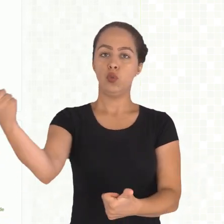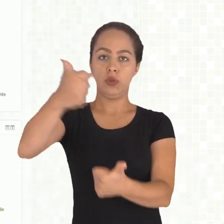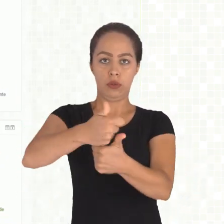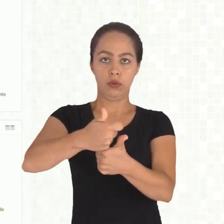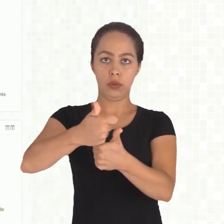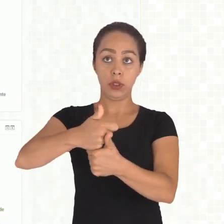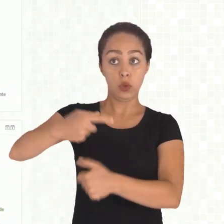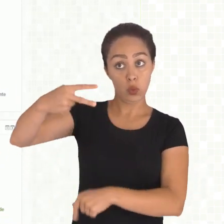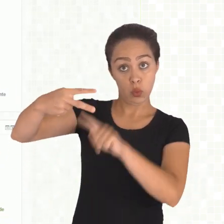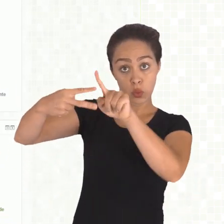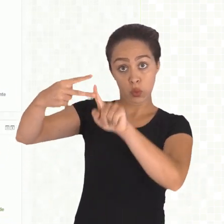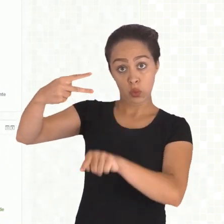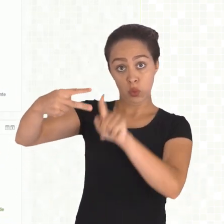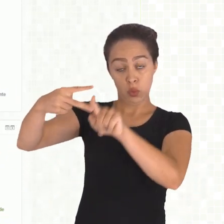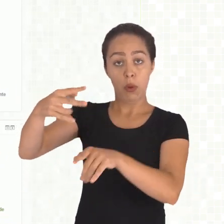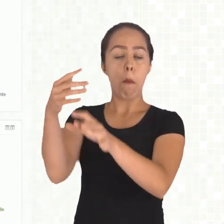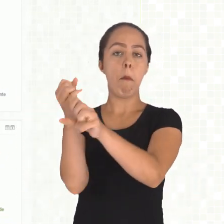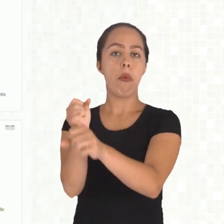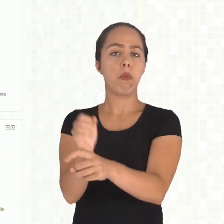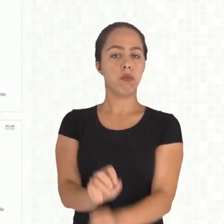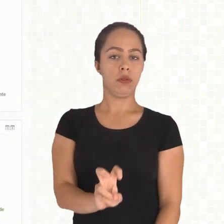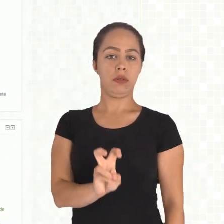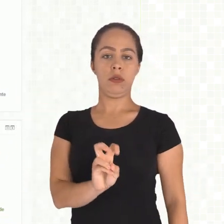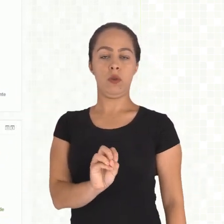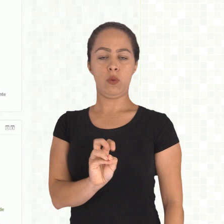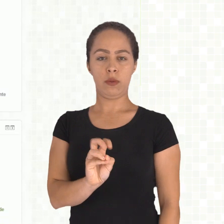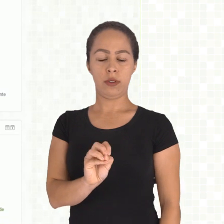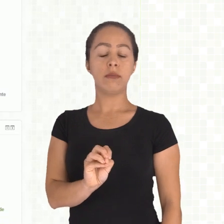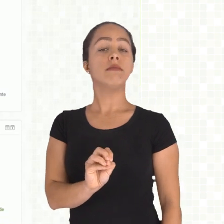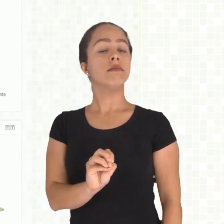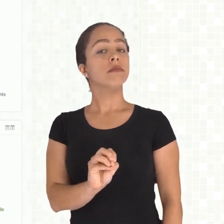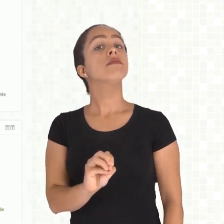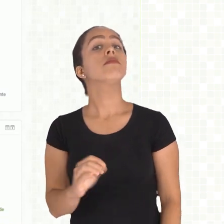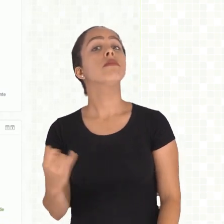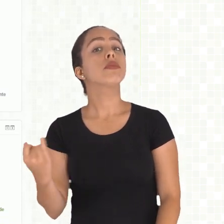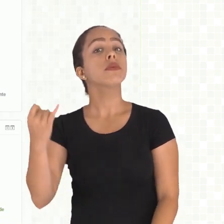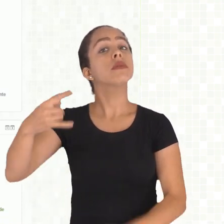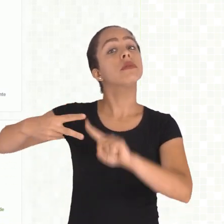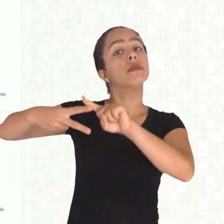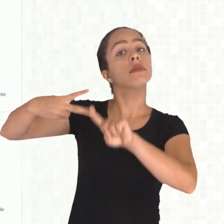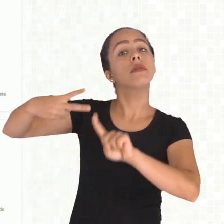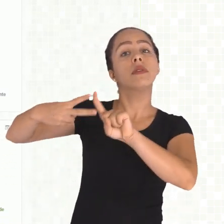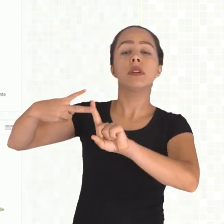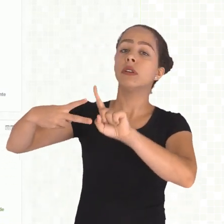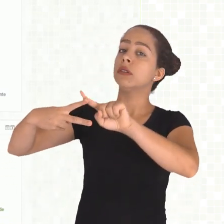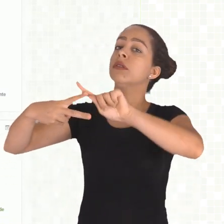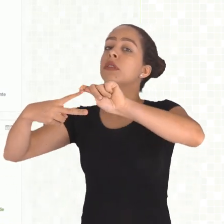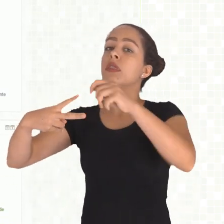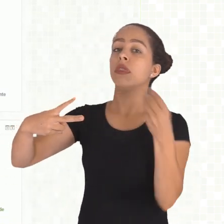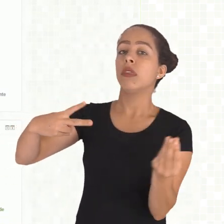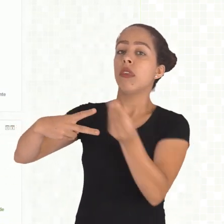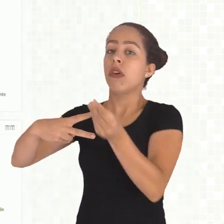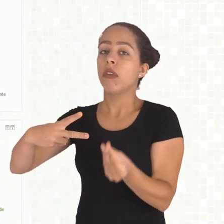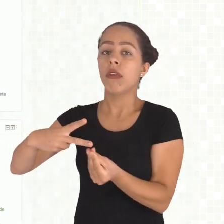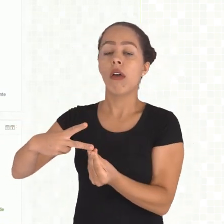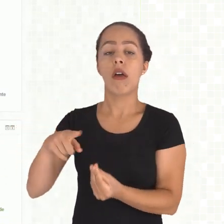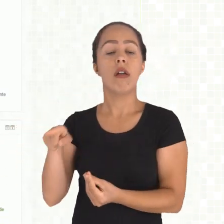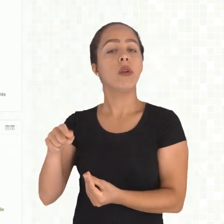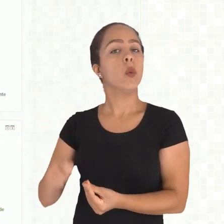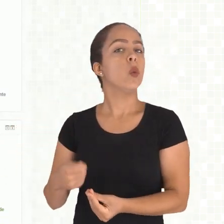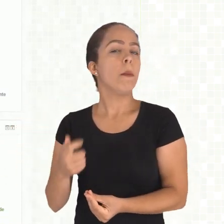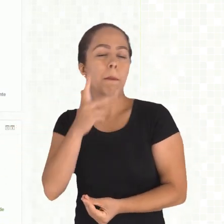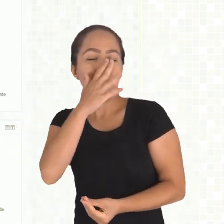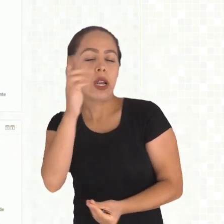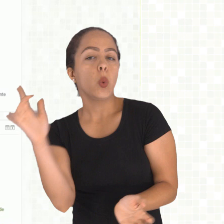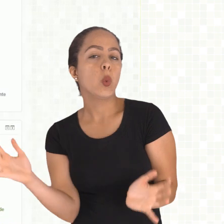pontos, tá certo? E nós precisamos agrupá-los aqui em uma categoria, para que a gente